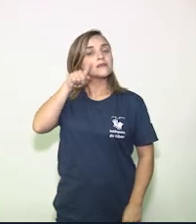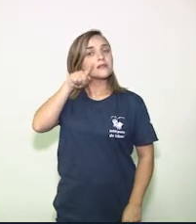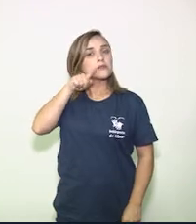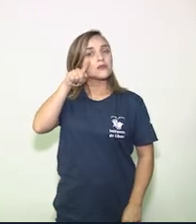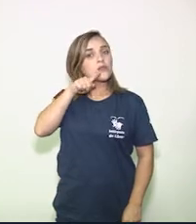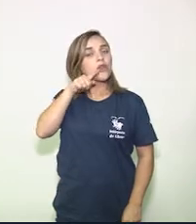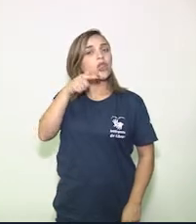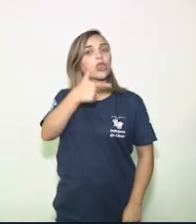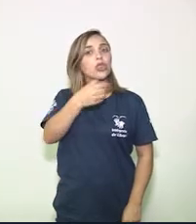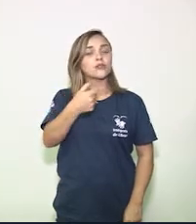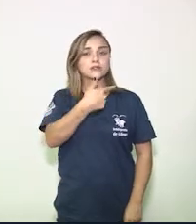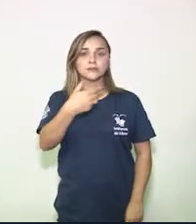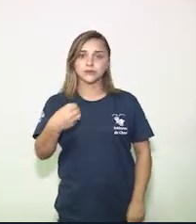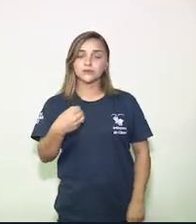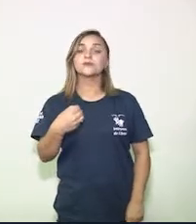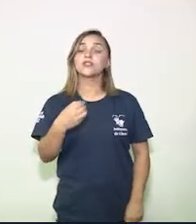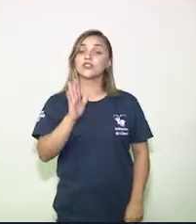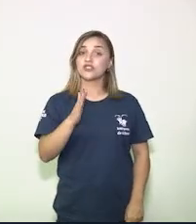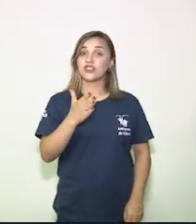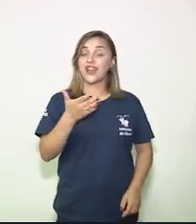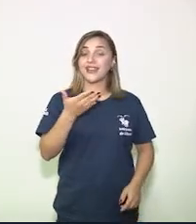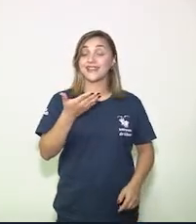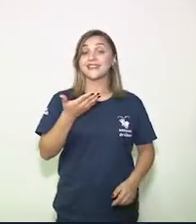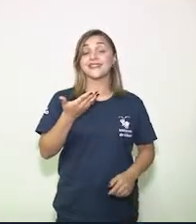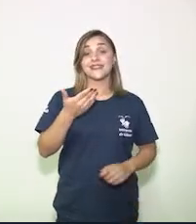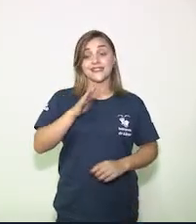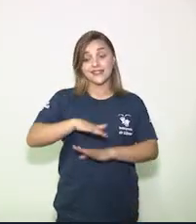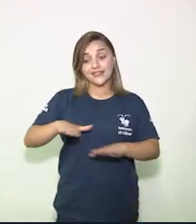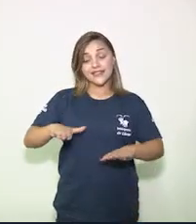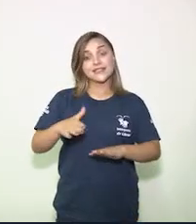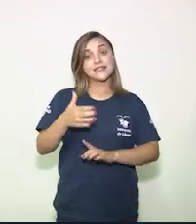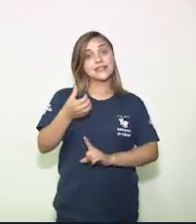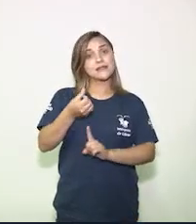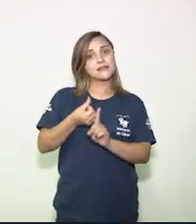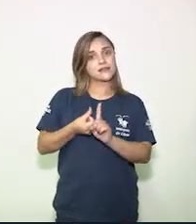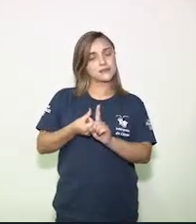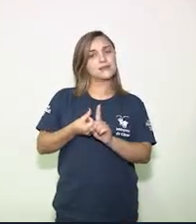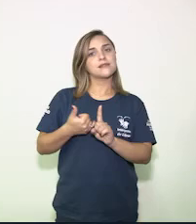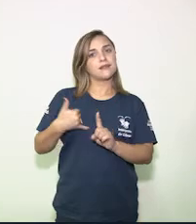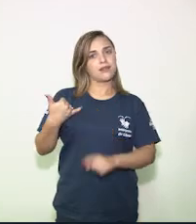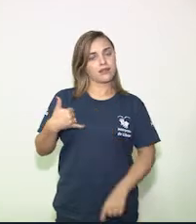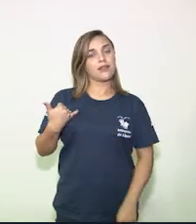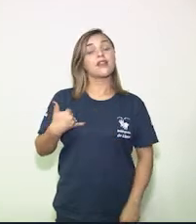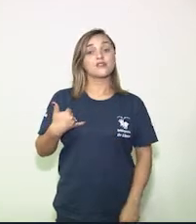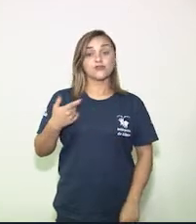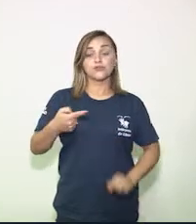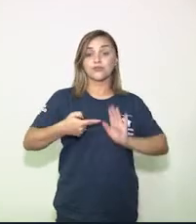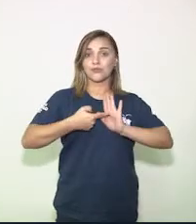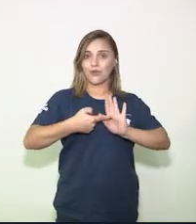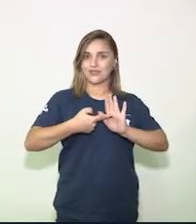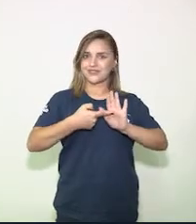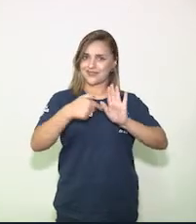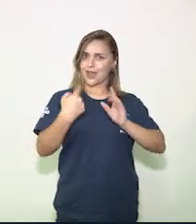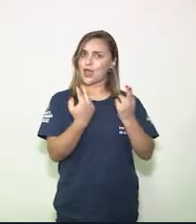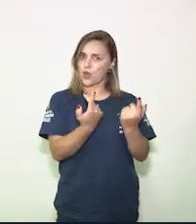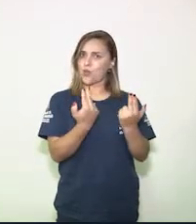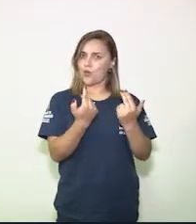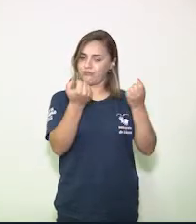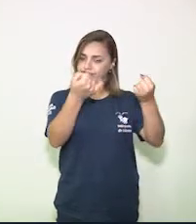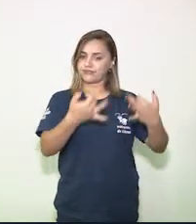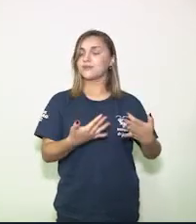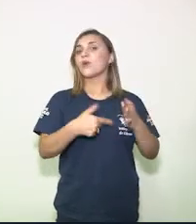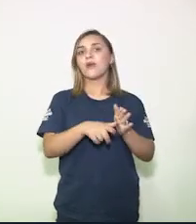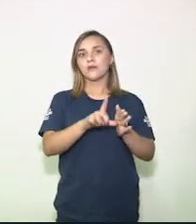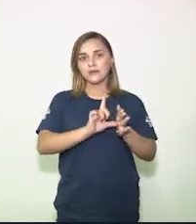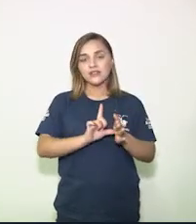Unidos, de 2020, era uma criança de 6 meses que apresentava esse quadro sistêmico, como nós citamos. Então,